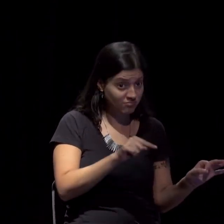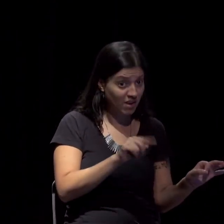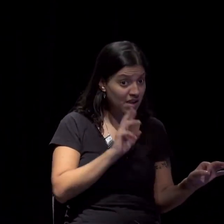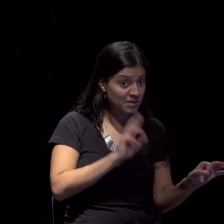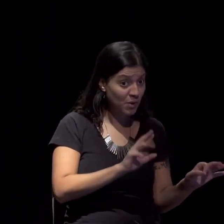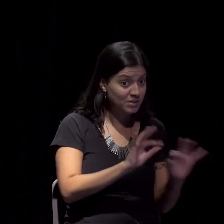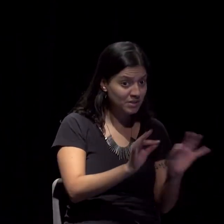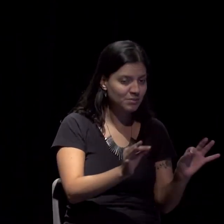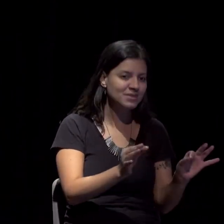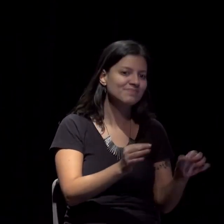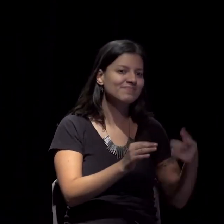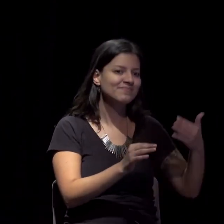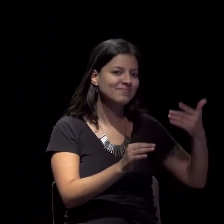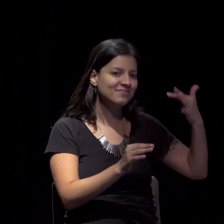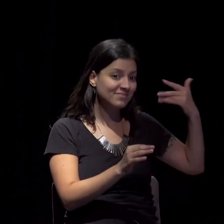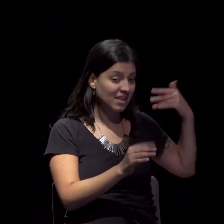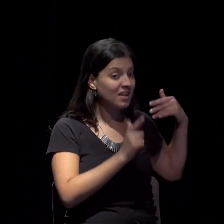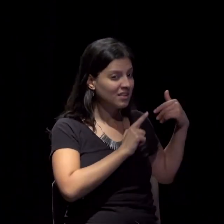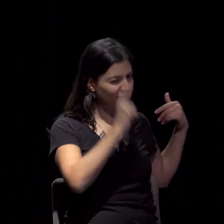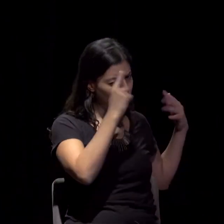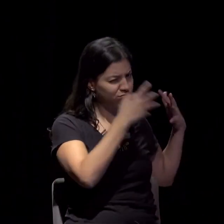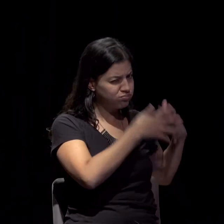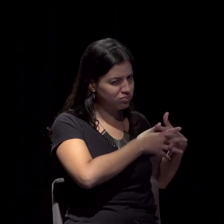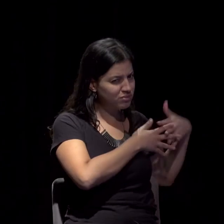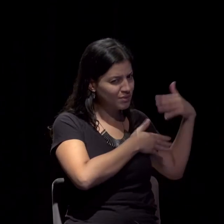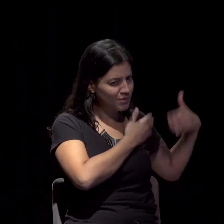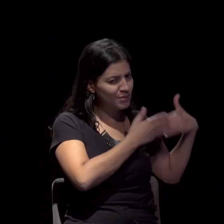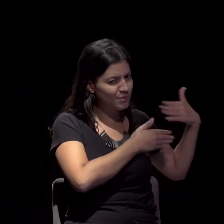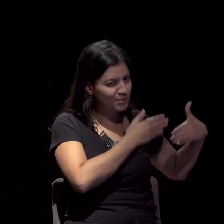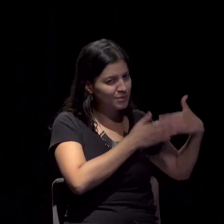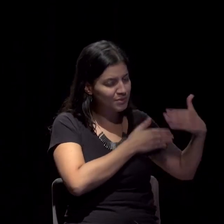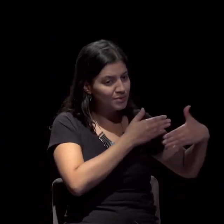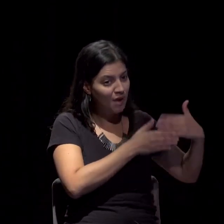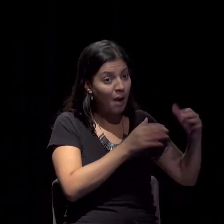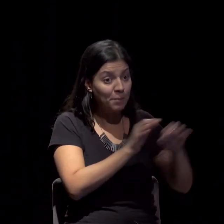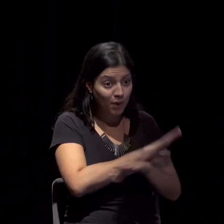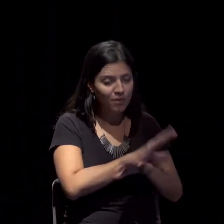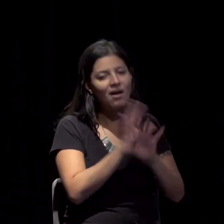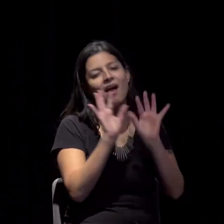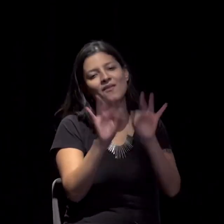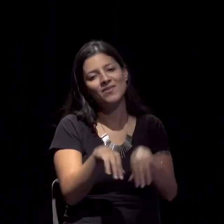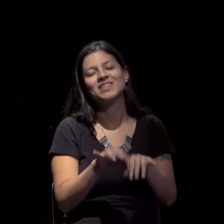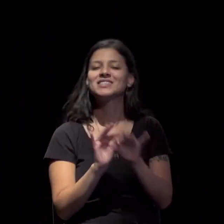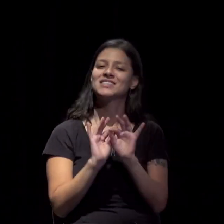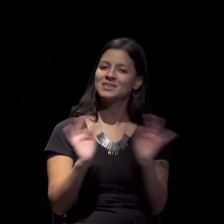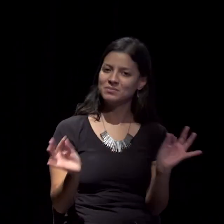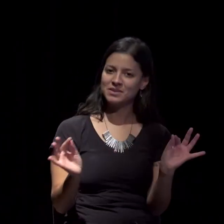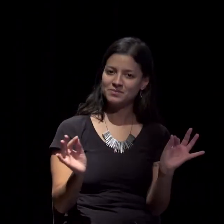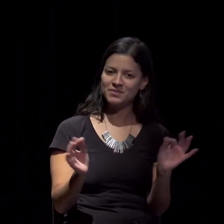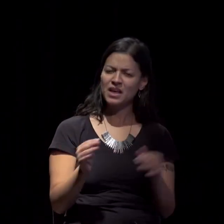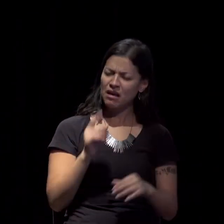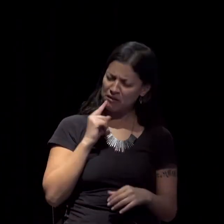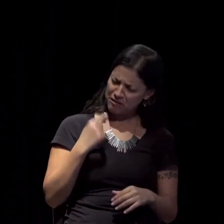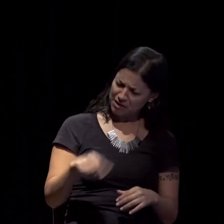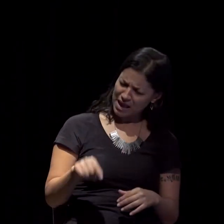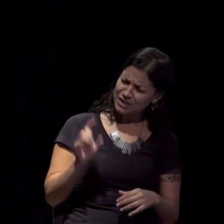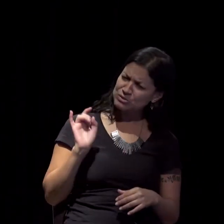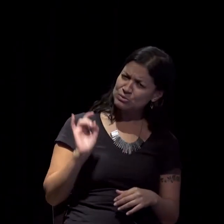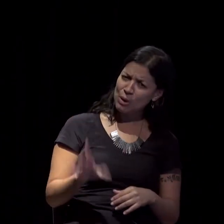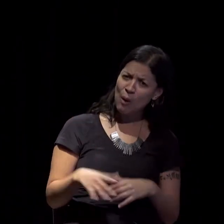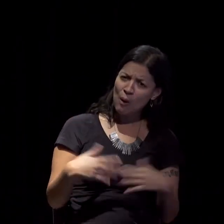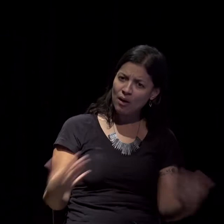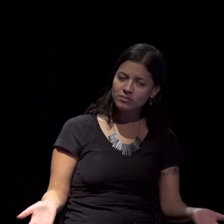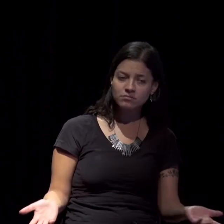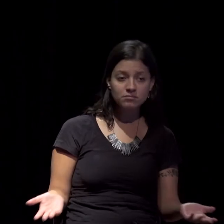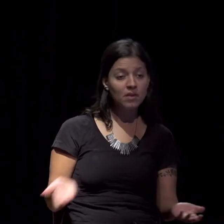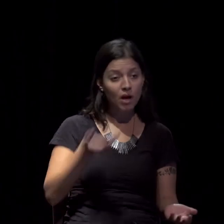elaboração. Nós chegamos diante de um fato, o fato está pronto, e nós dizemos, mas é só isso? E o Drummond comentava, é